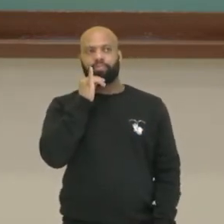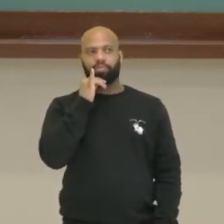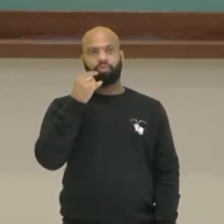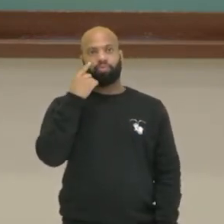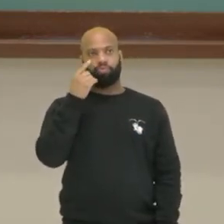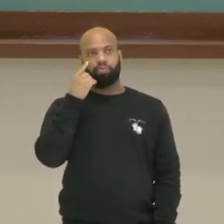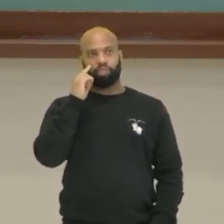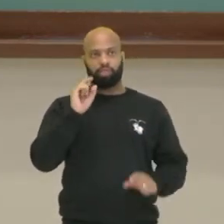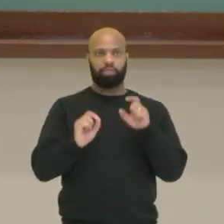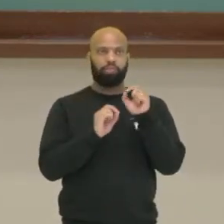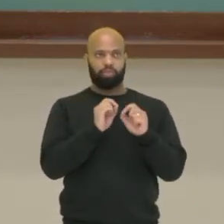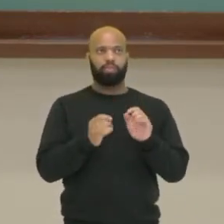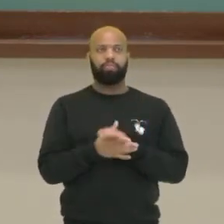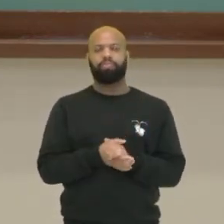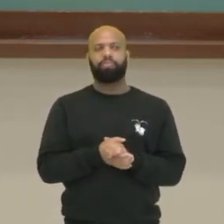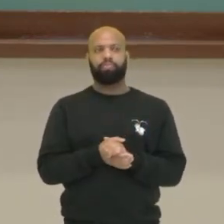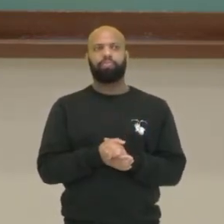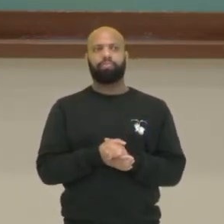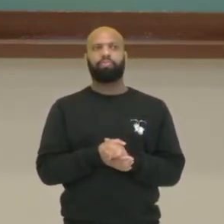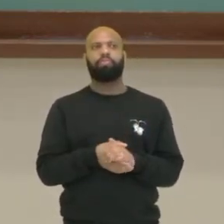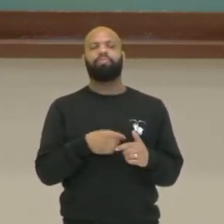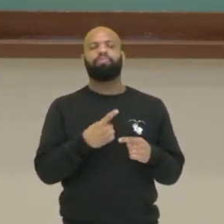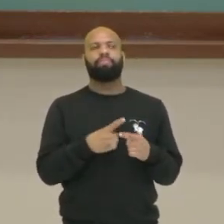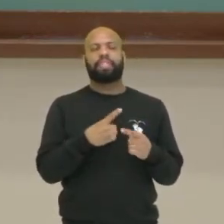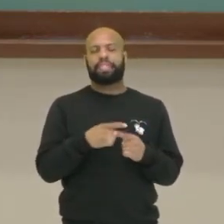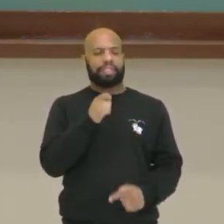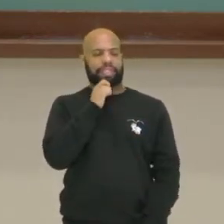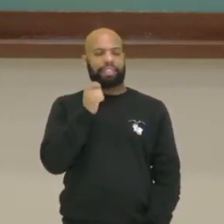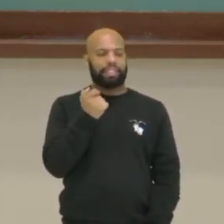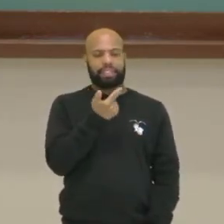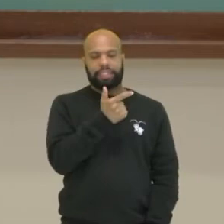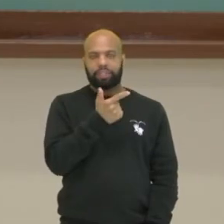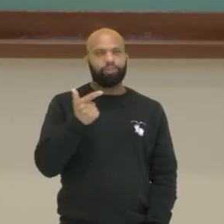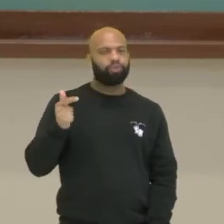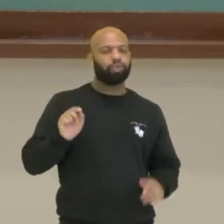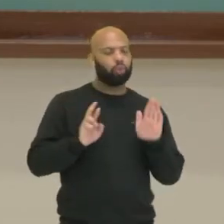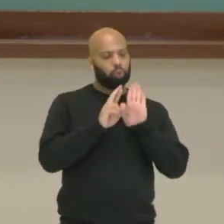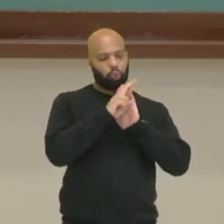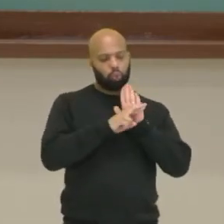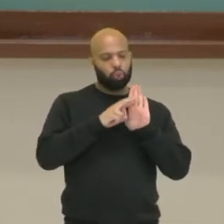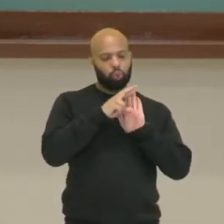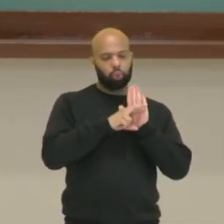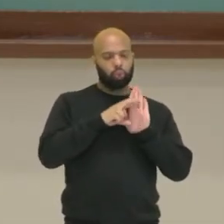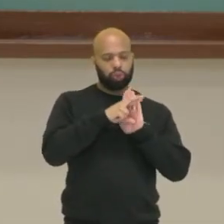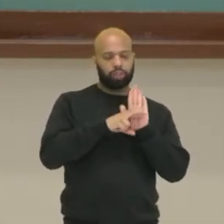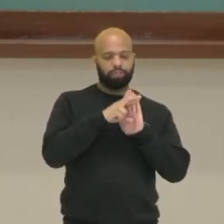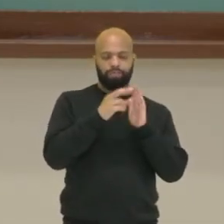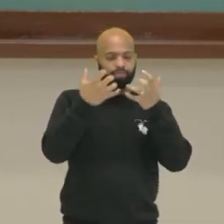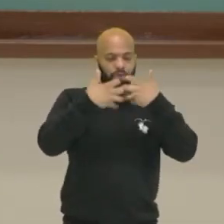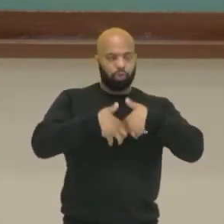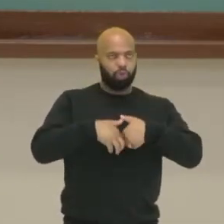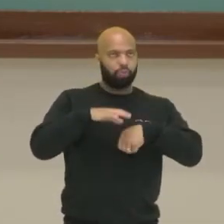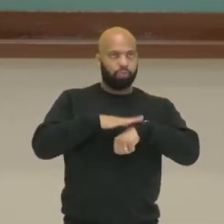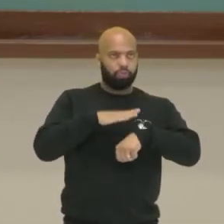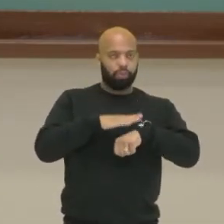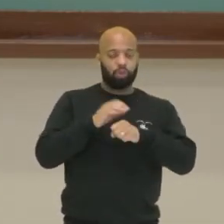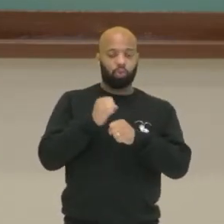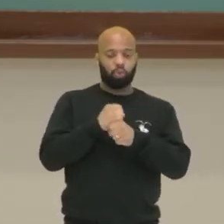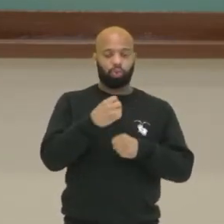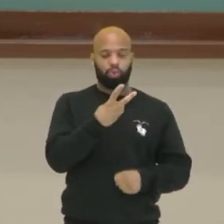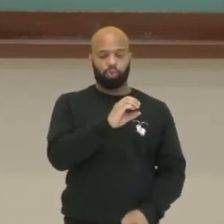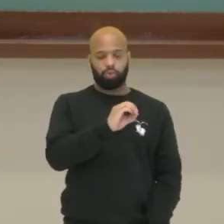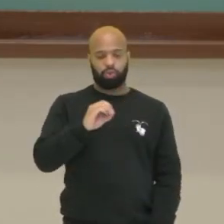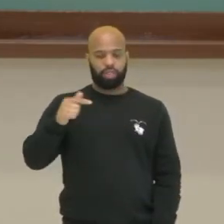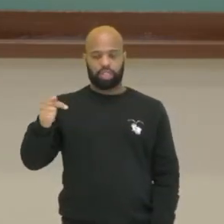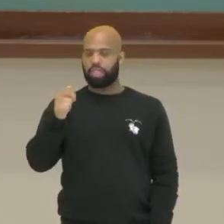aqui. Ela não tinha ainda, a resolução não estava em vigor naquele momento. A gente já conversou sobre isso aqui